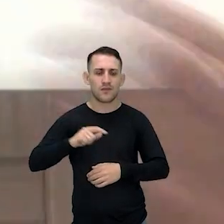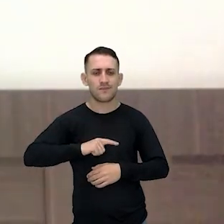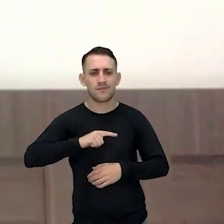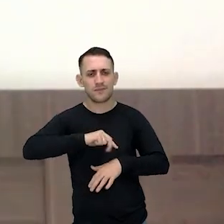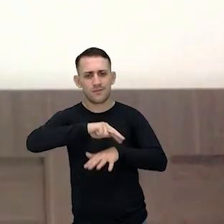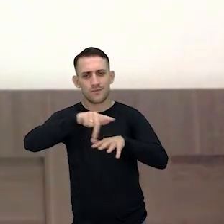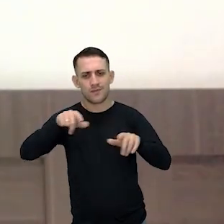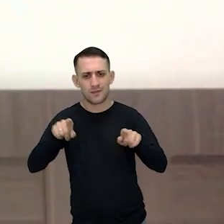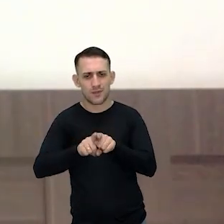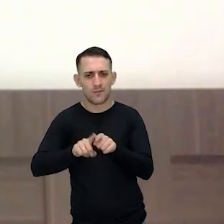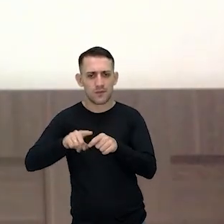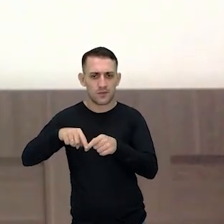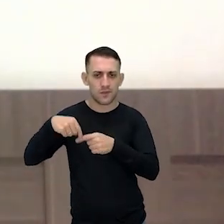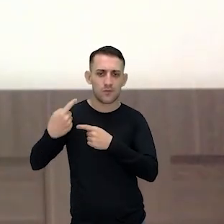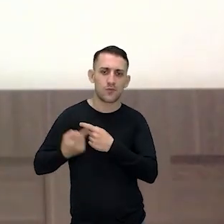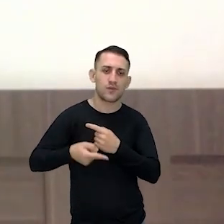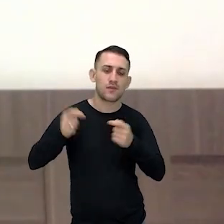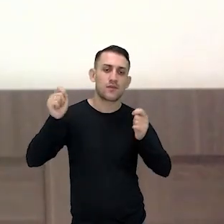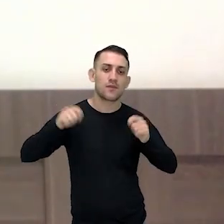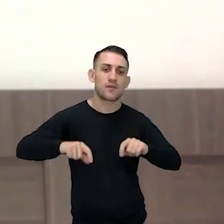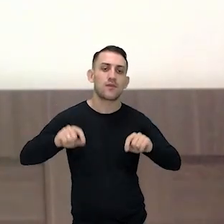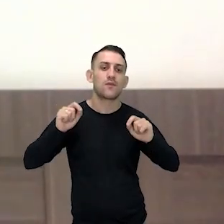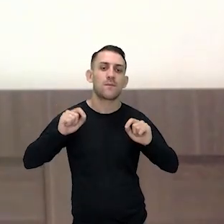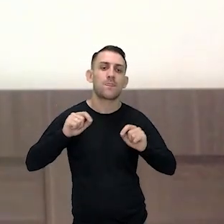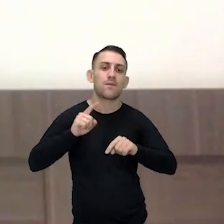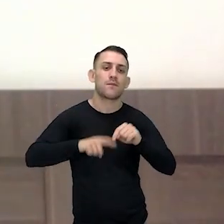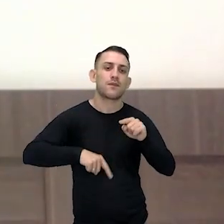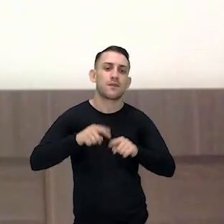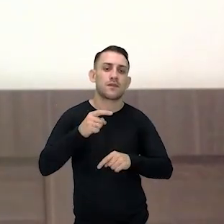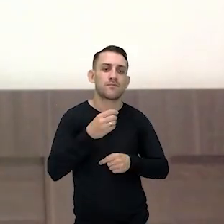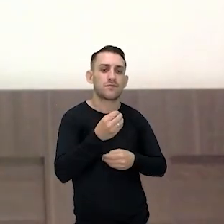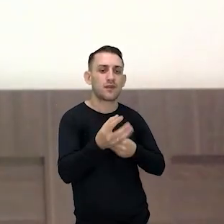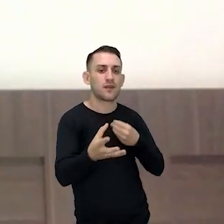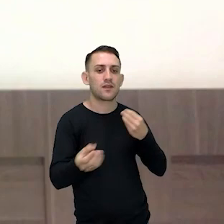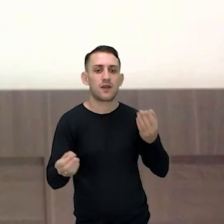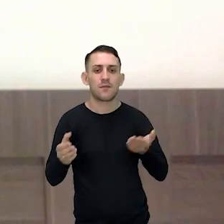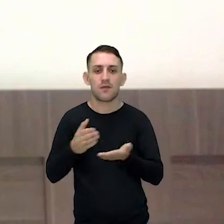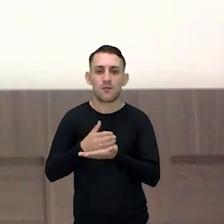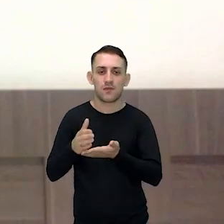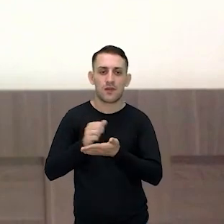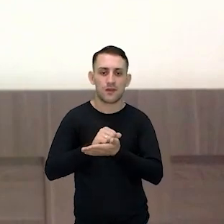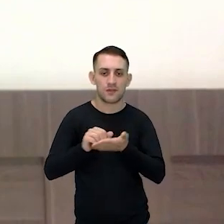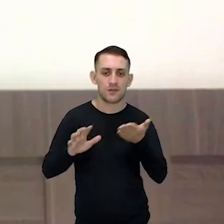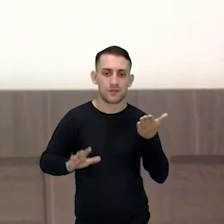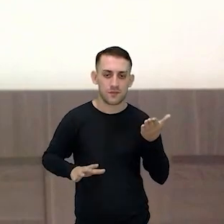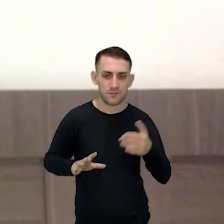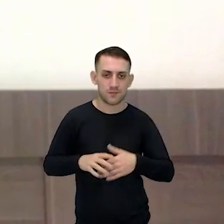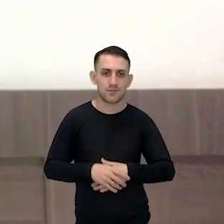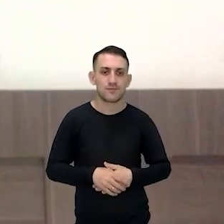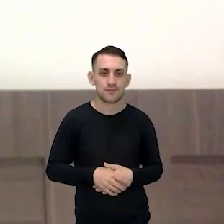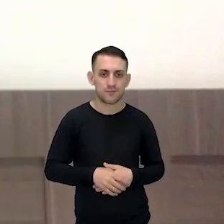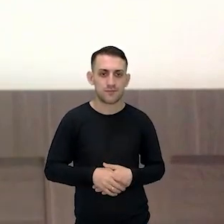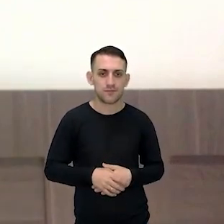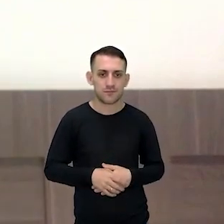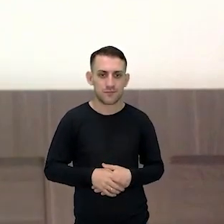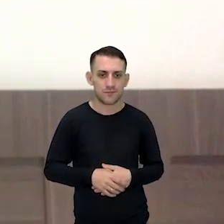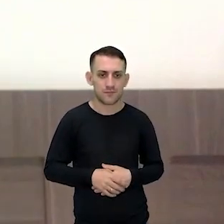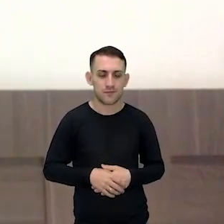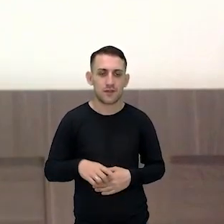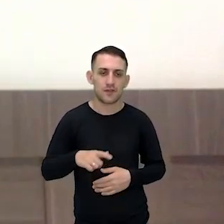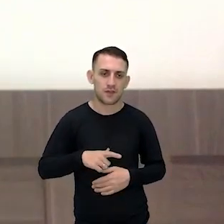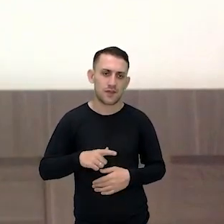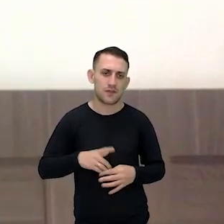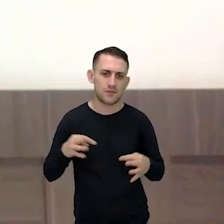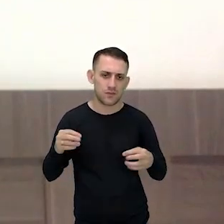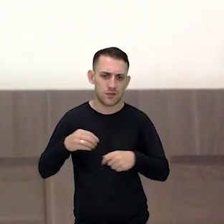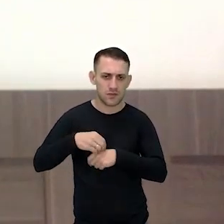eletroforese, e em seguida distribuir os materiais para que se inicie a atividade. Bom, tendo essa